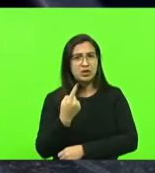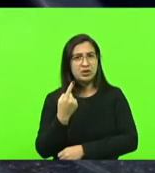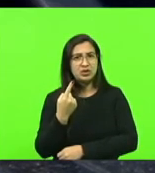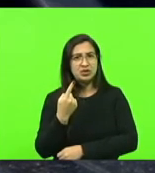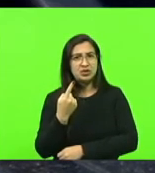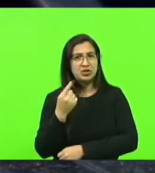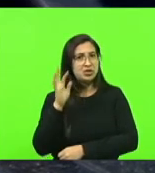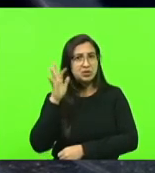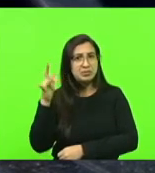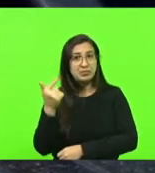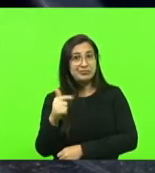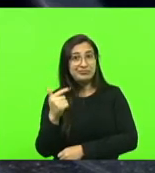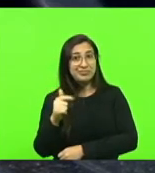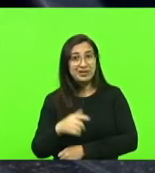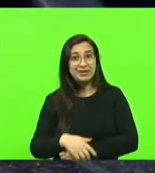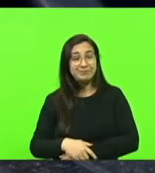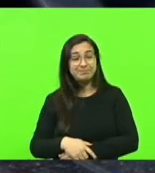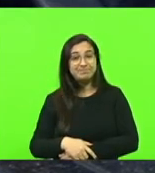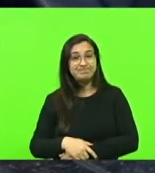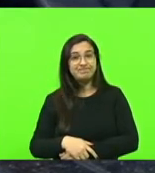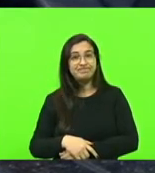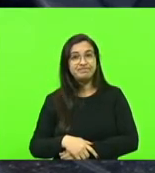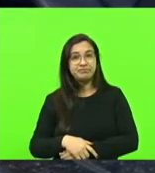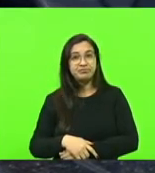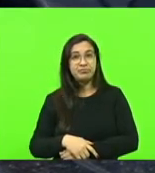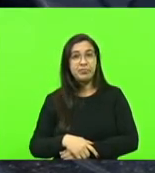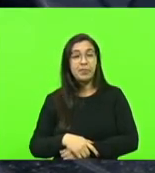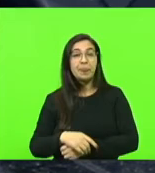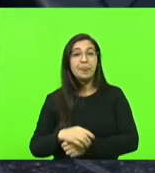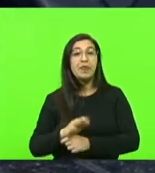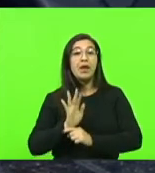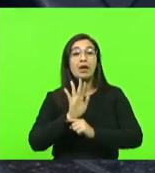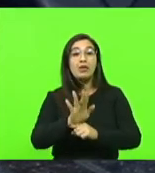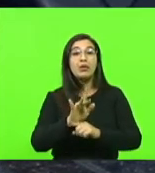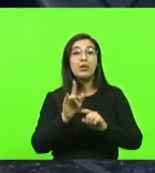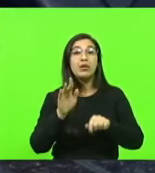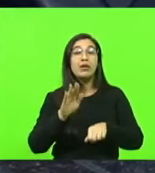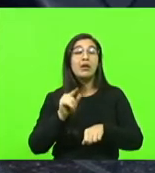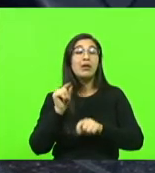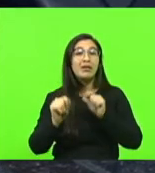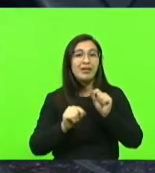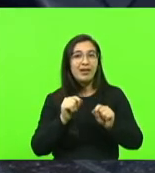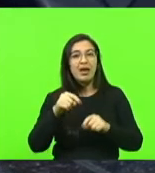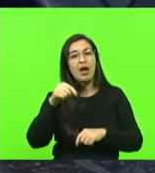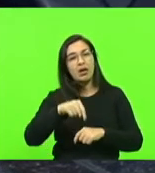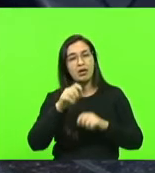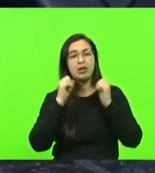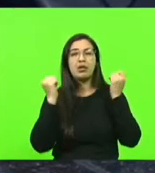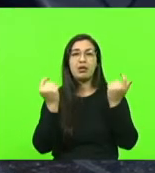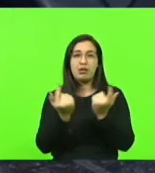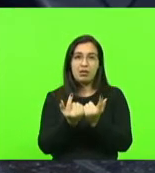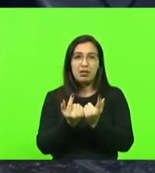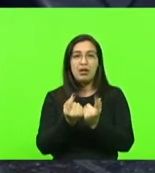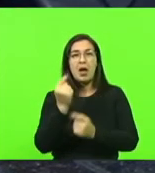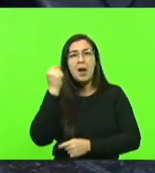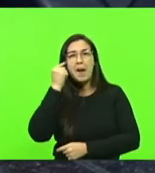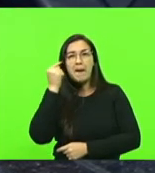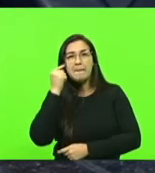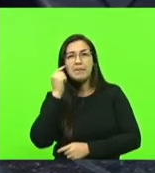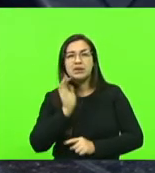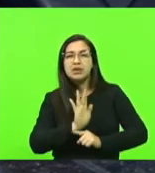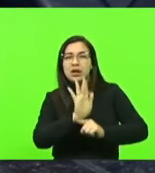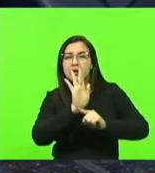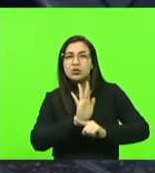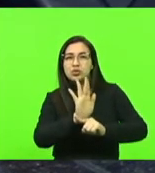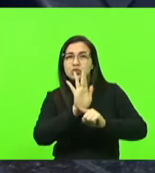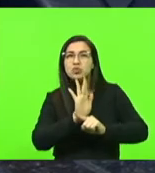total, deputado Cobalcini, dessa casa, que fez com que esse pensamento, essa vontade do governo se